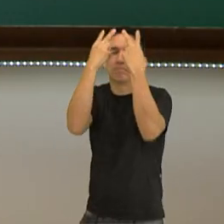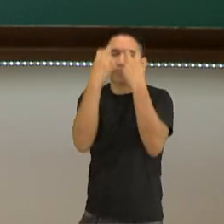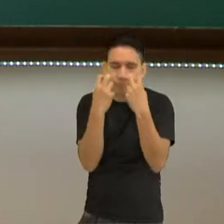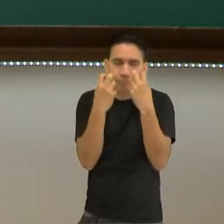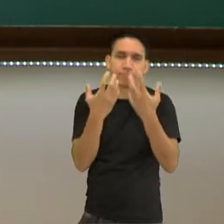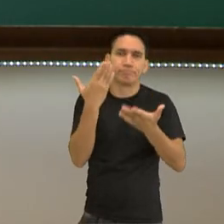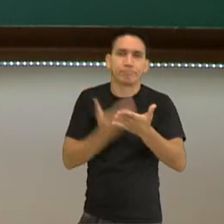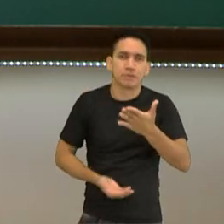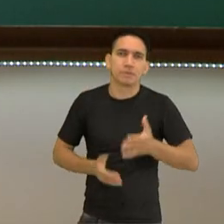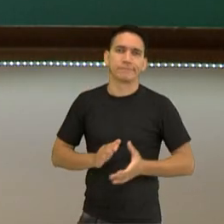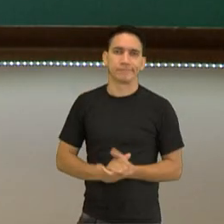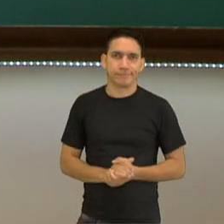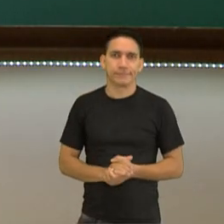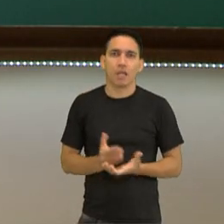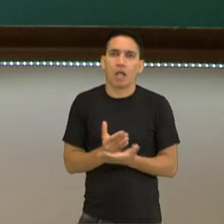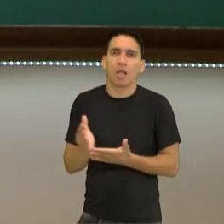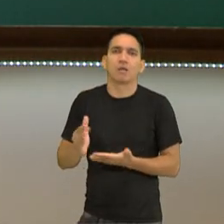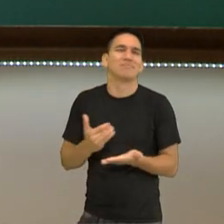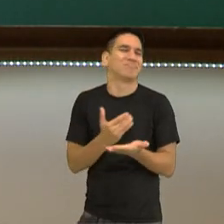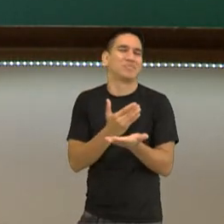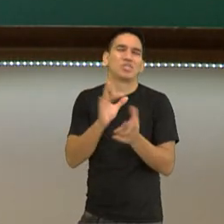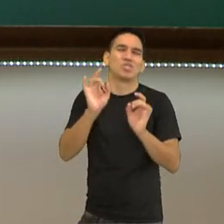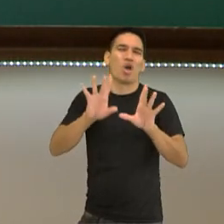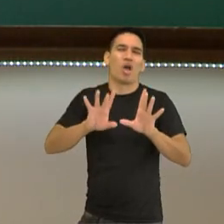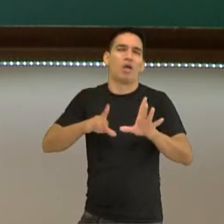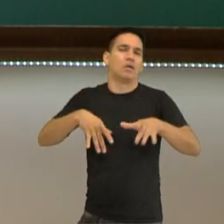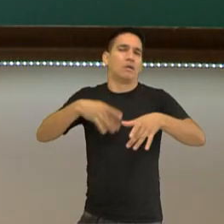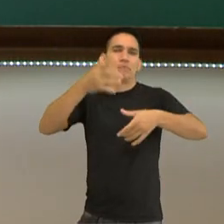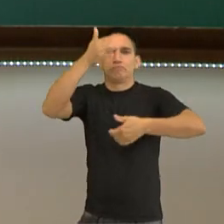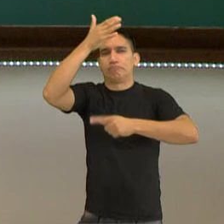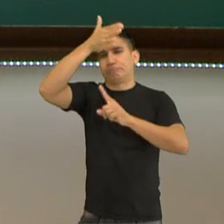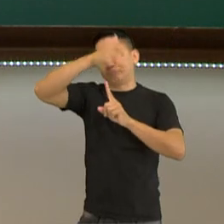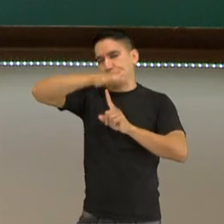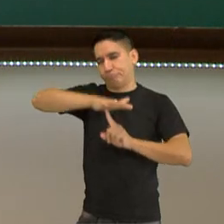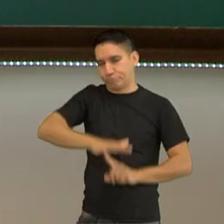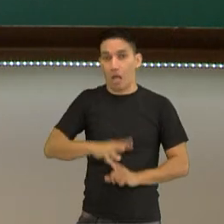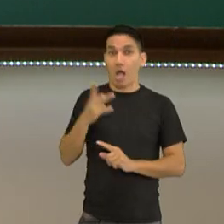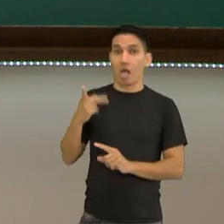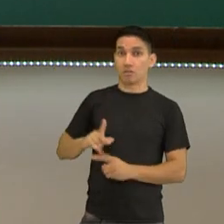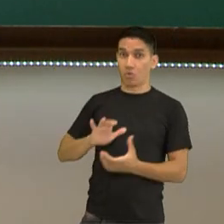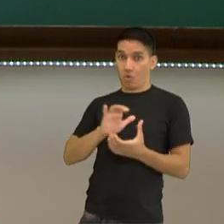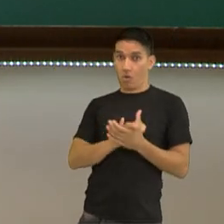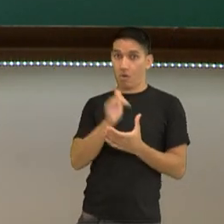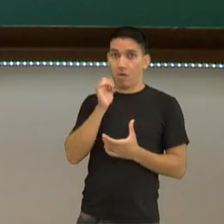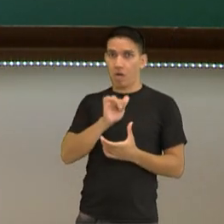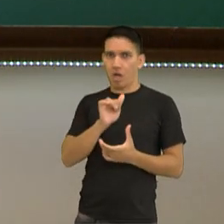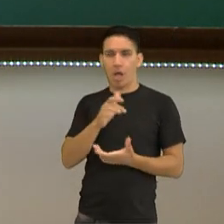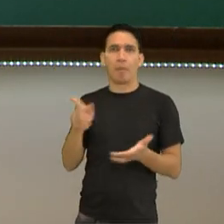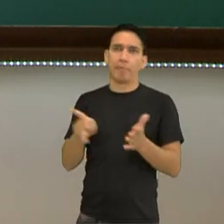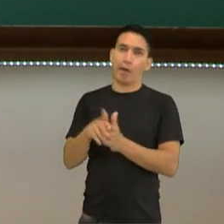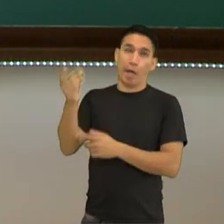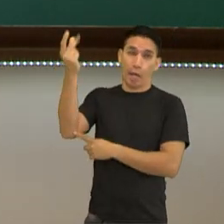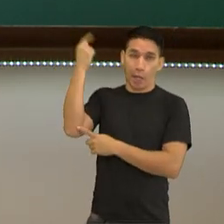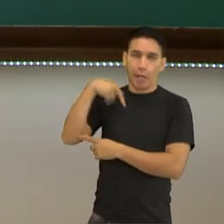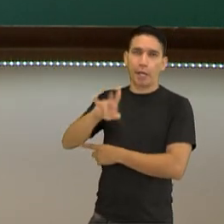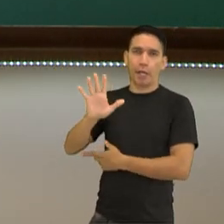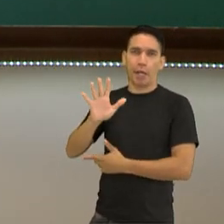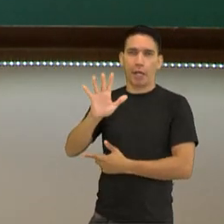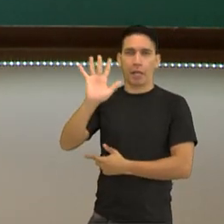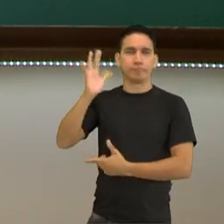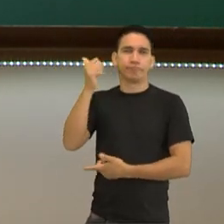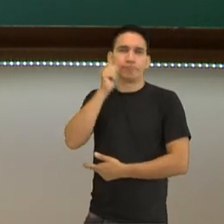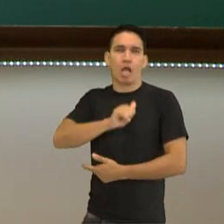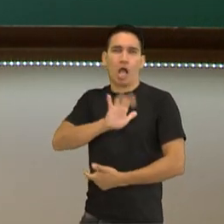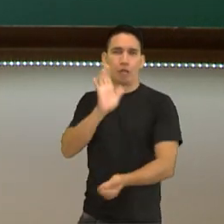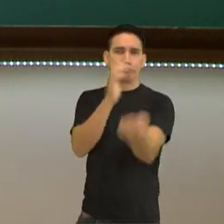cego. A partir dali ele entrou numa decadência, outro acaba morrendo. Aí a sua esposa, que não era uma sociedade machista, né, que era para ser a sua herdeira, ajudou